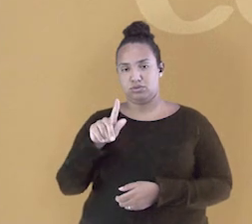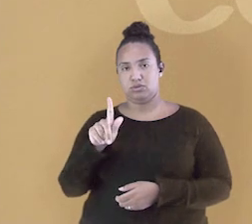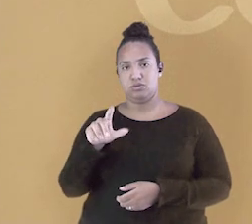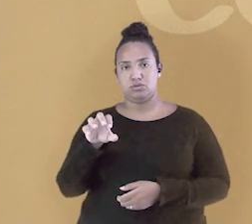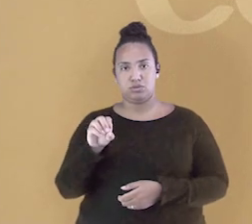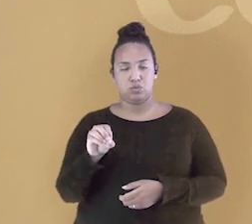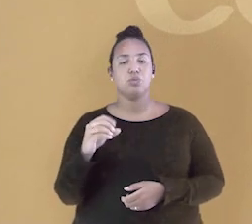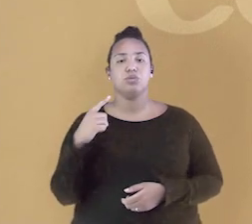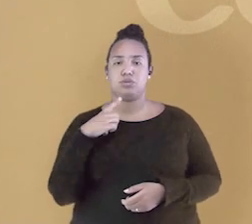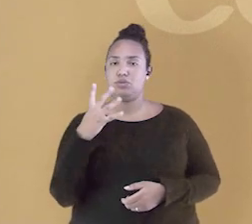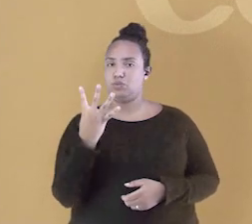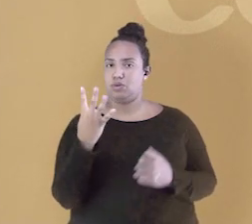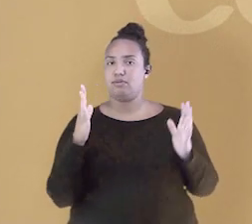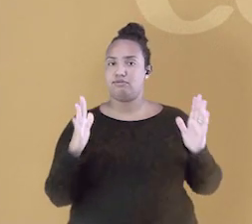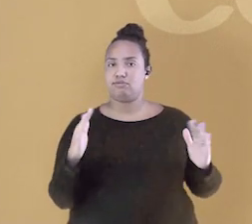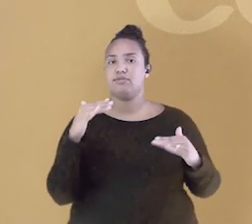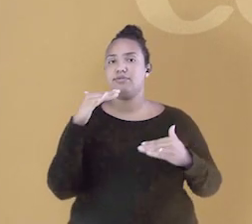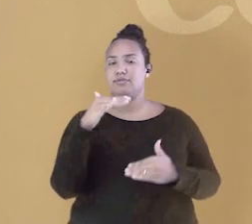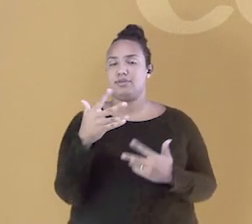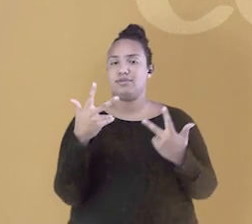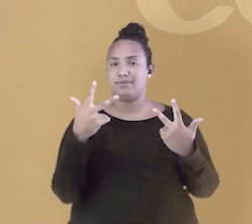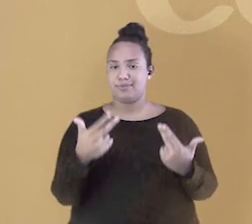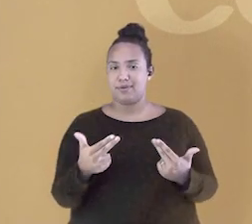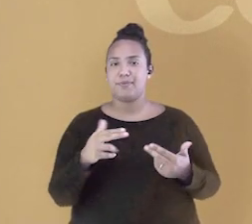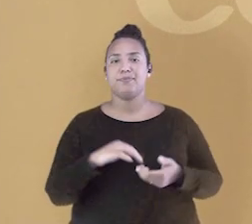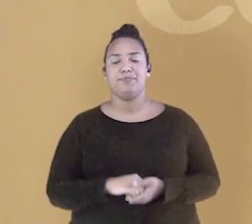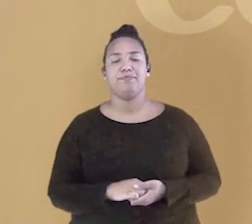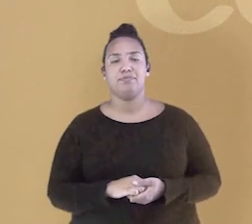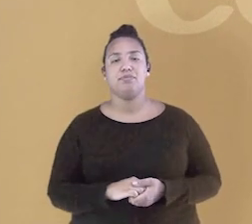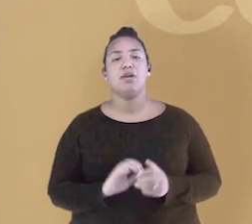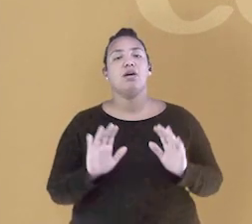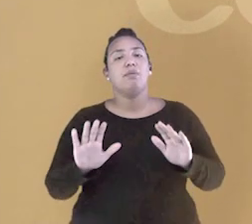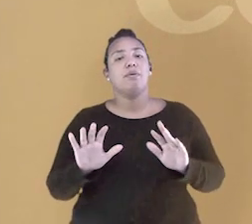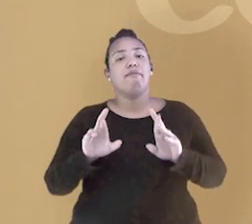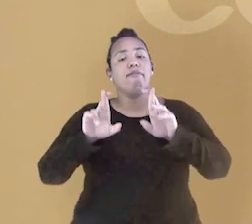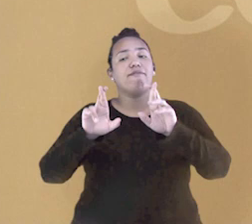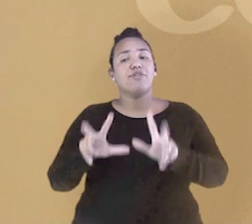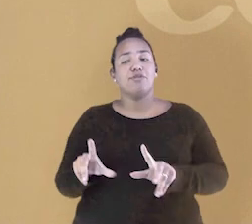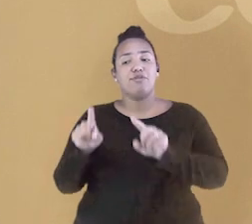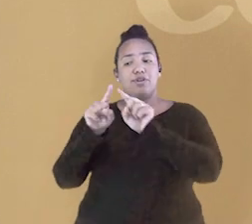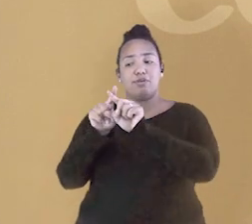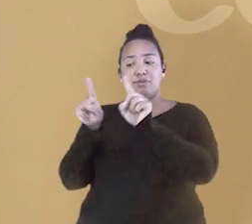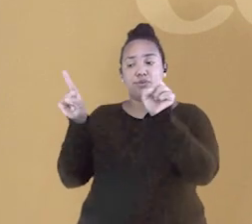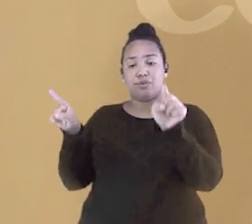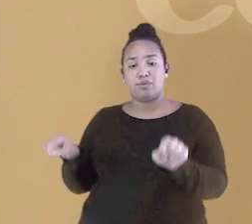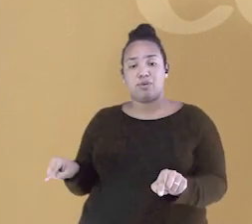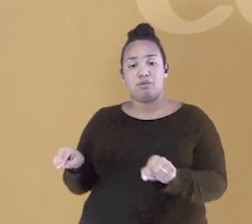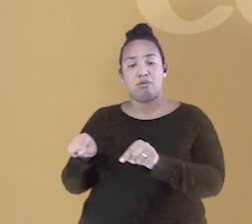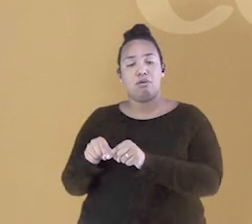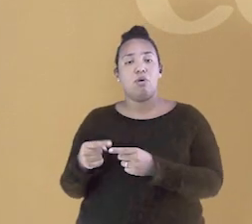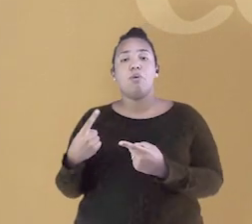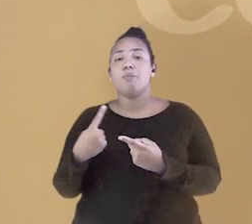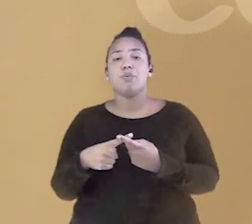iguais. Ele é diferente do quadrado. Por quê? Porque as boquinhas, ou seja,